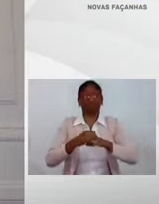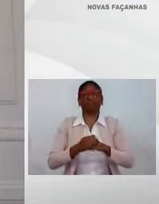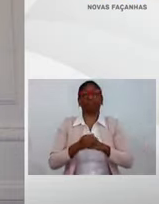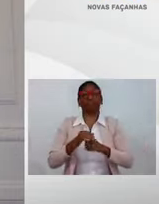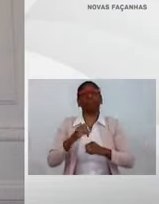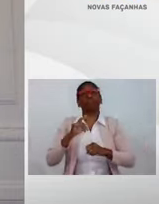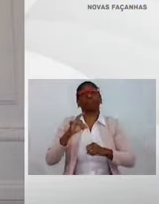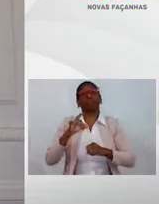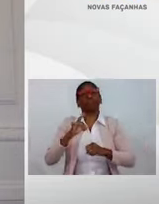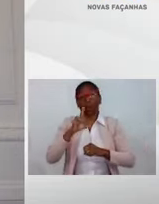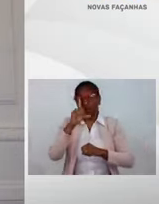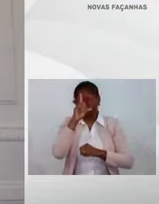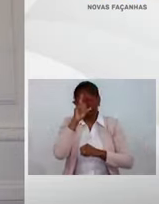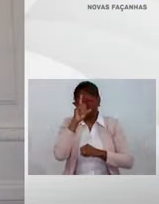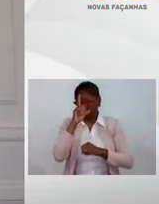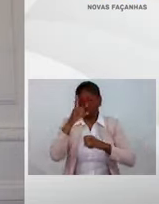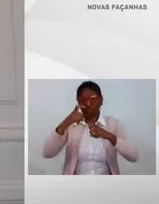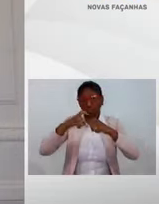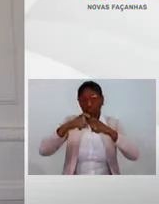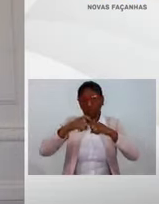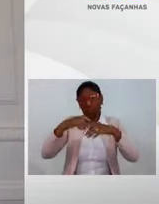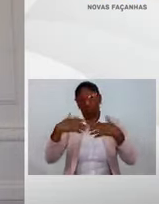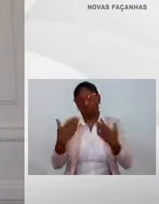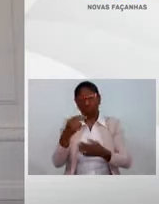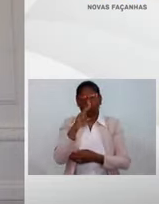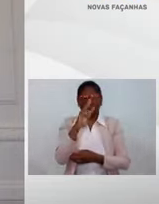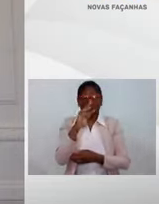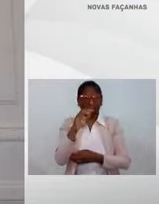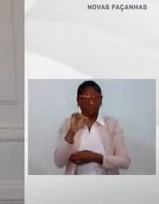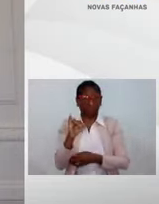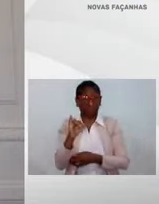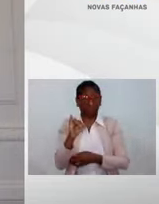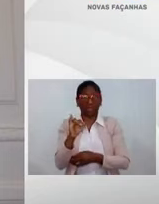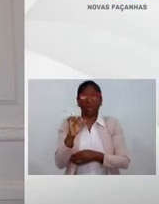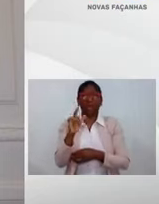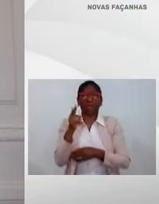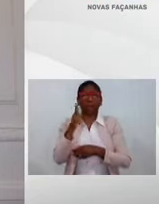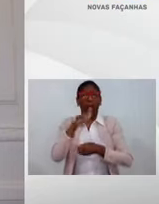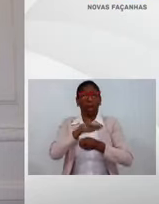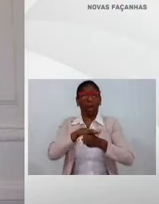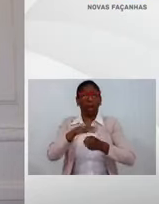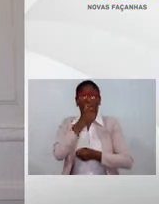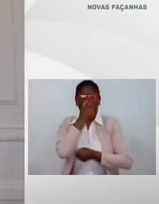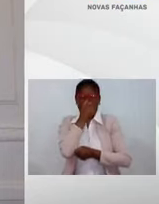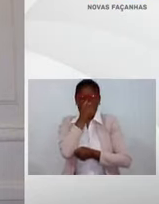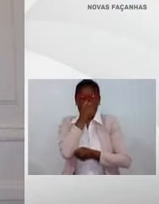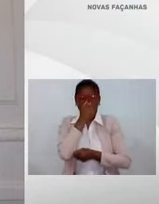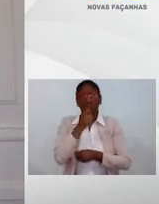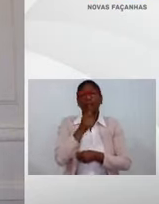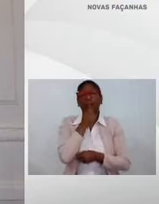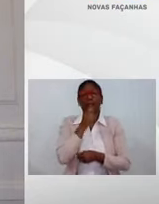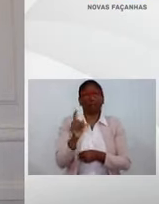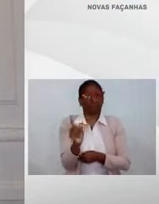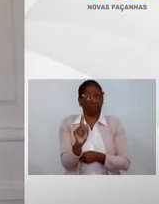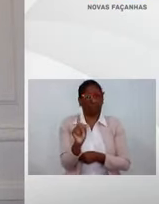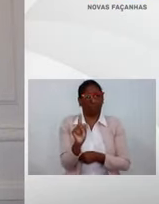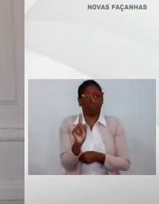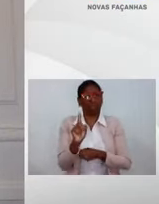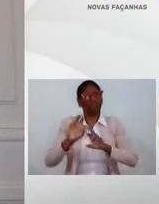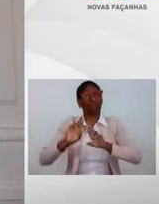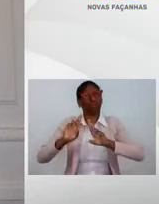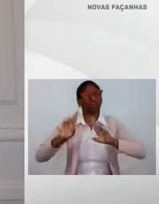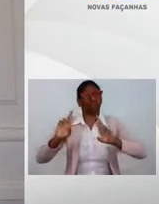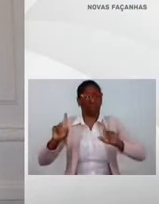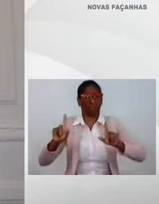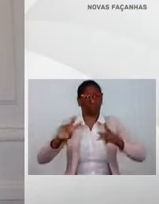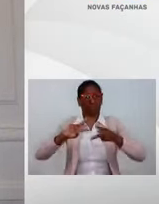leitos, clínicos ou os leitos de UTI não acompanhe a mesma velocidade, o crescimento que a gente está observando